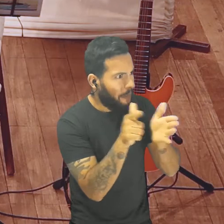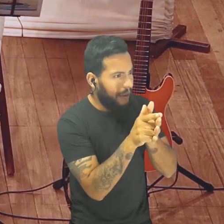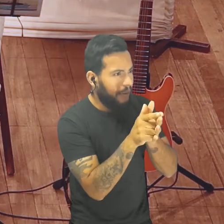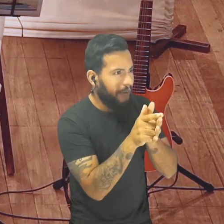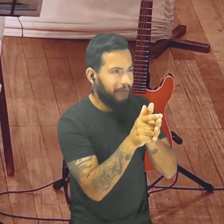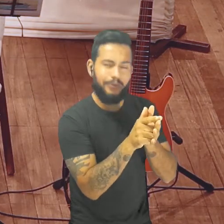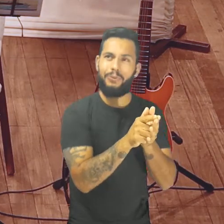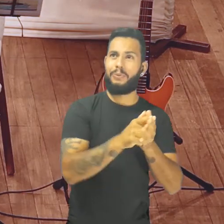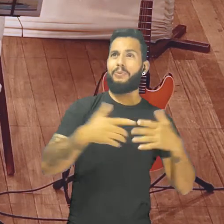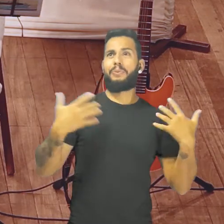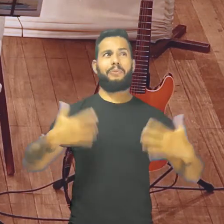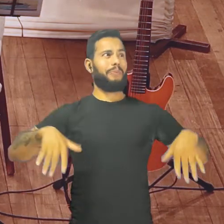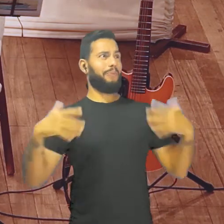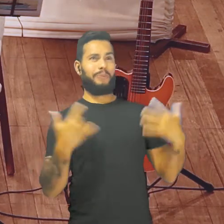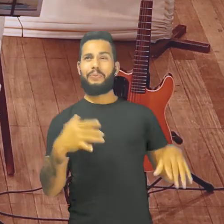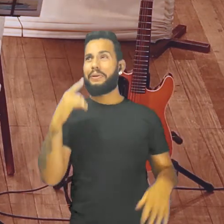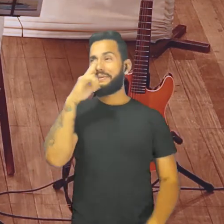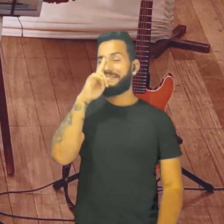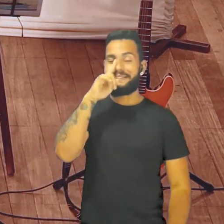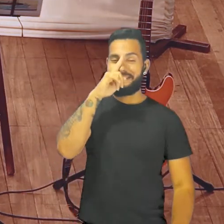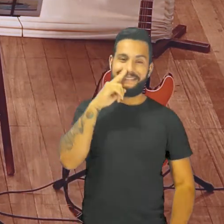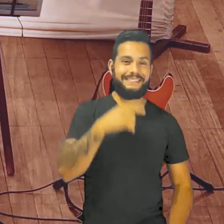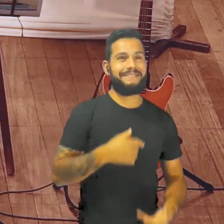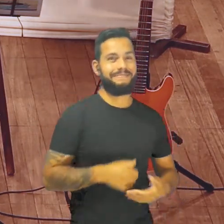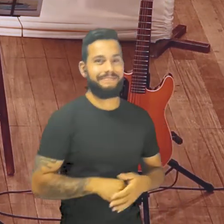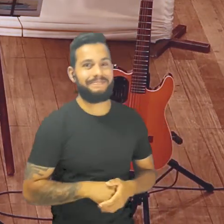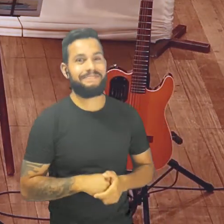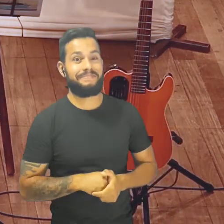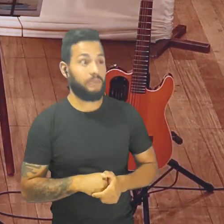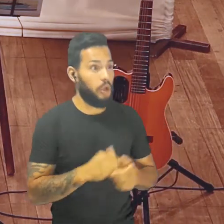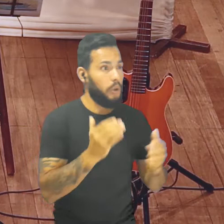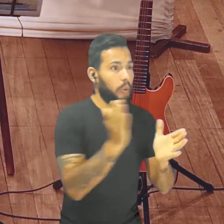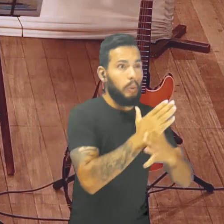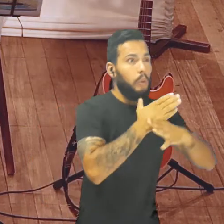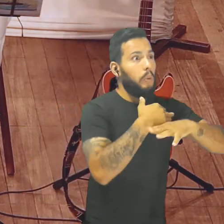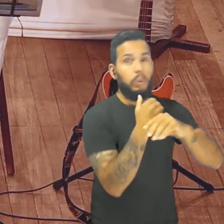céu, num barco belo, mas de papel. Estão